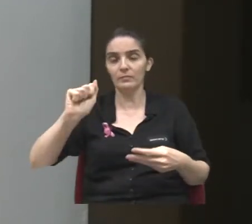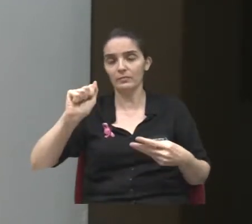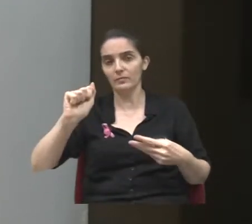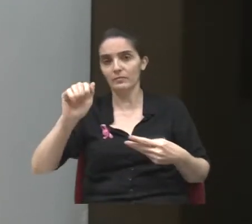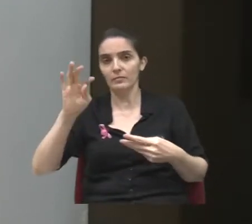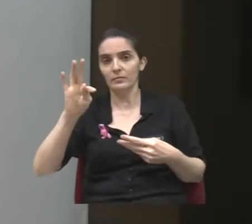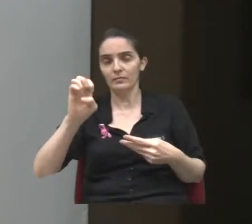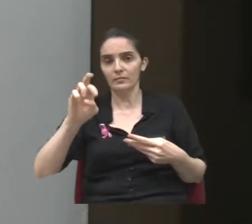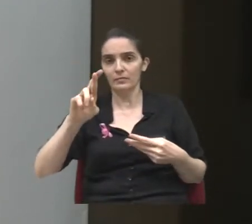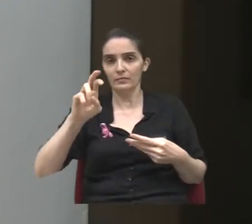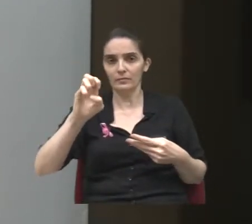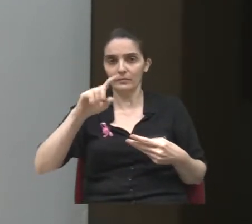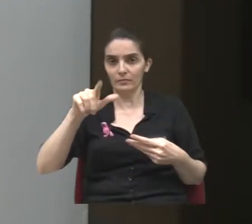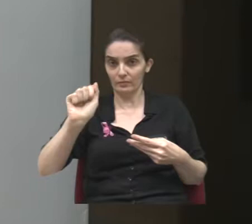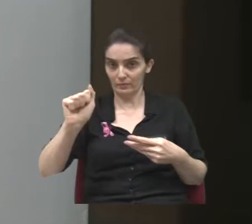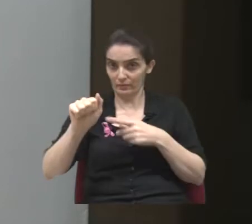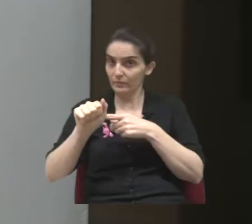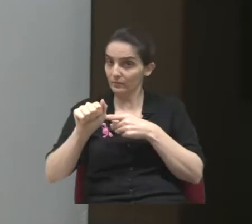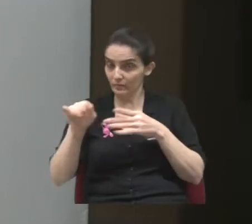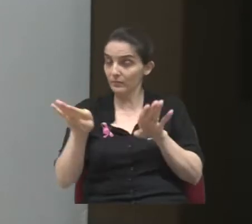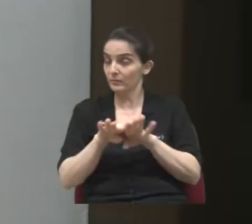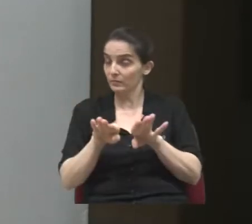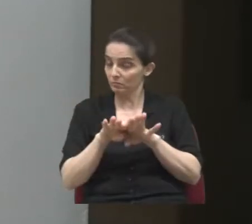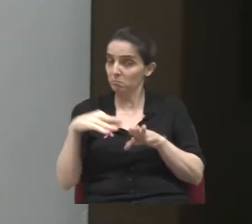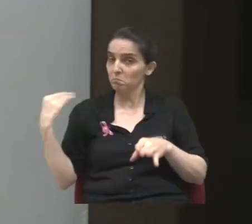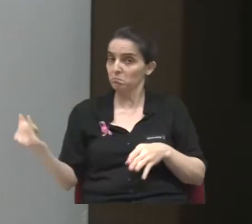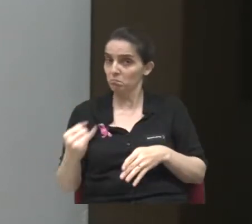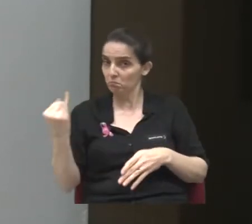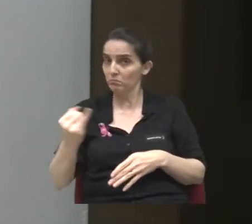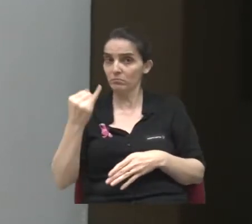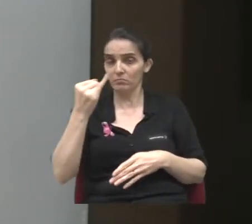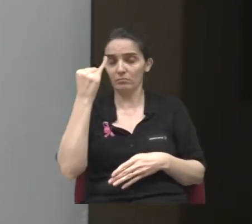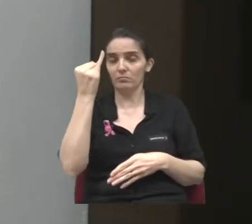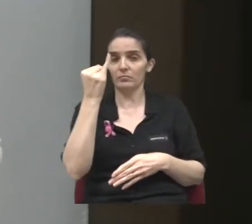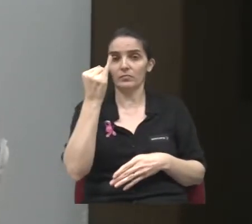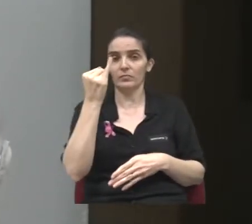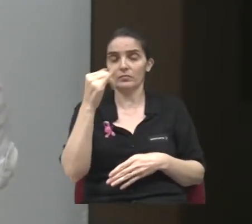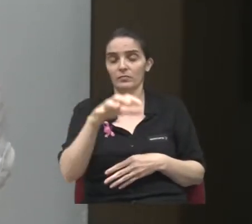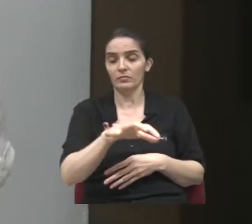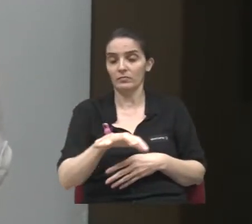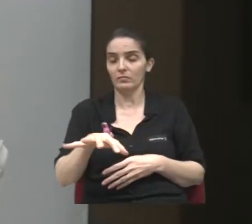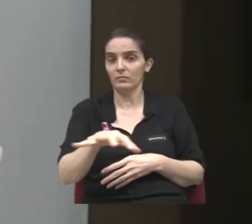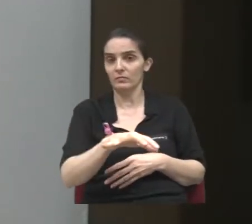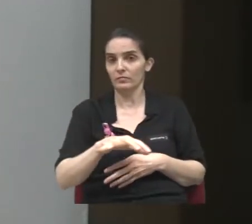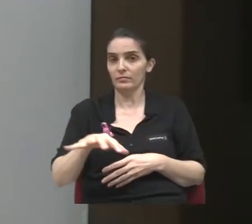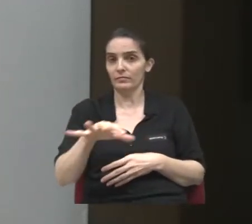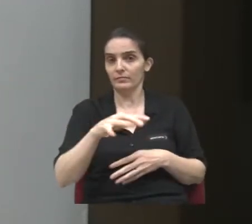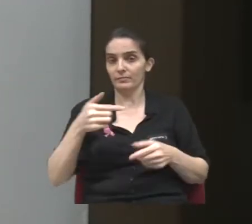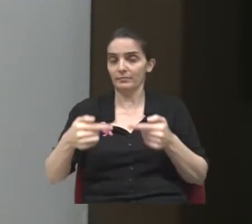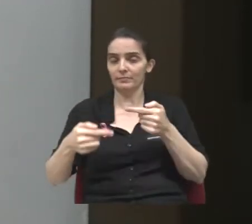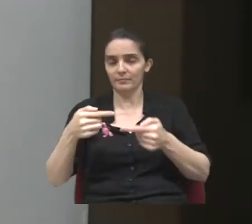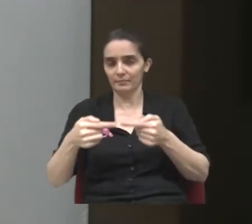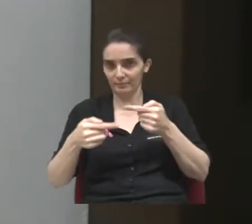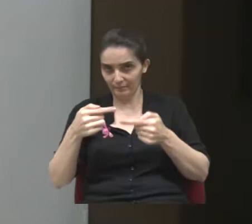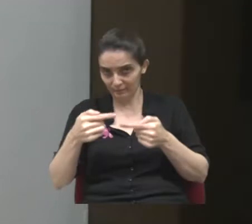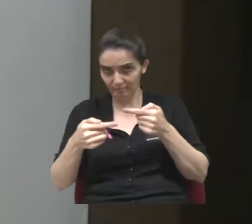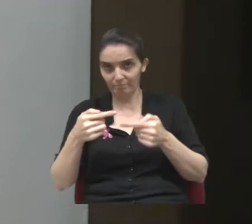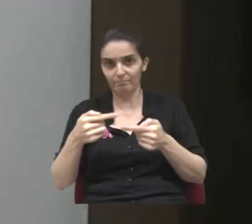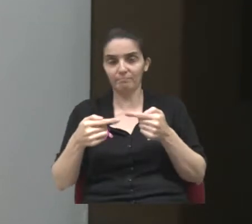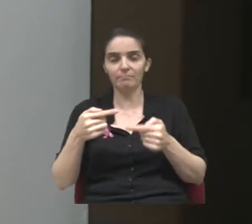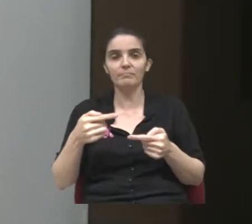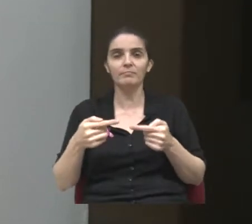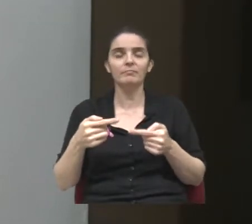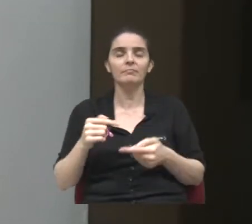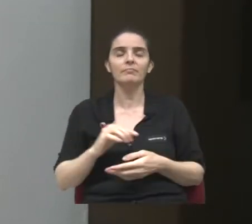teve uma grande importância na área política de nosso município.